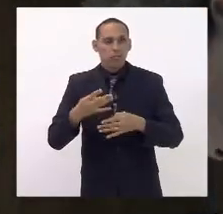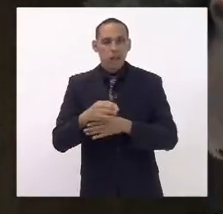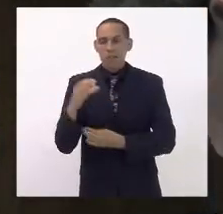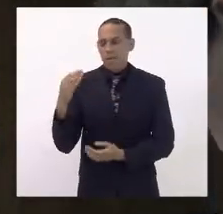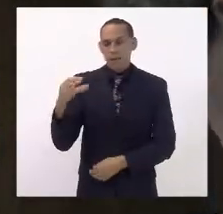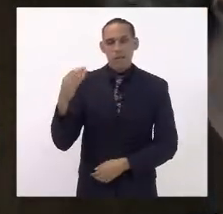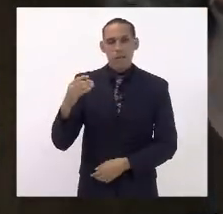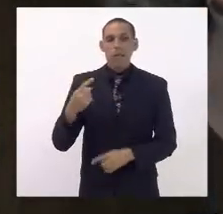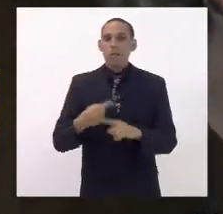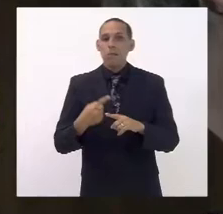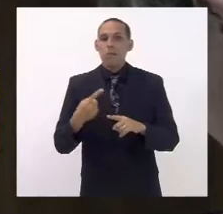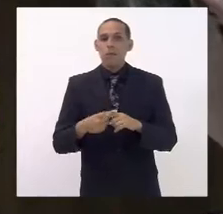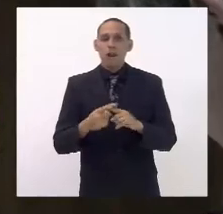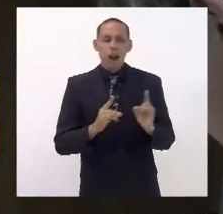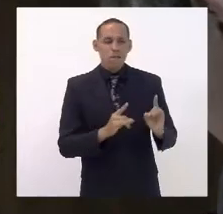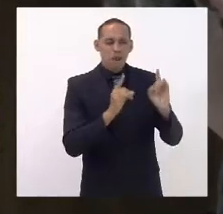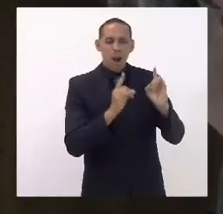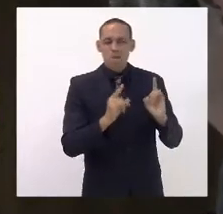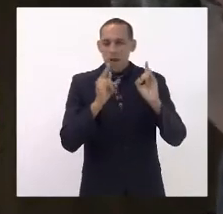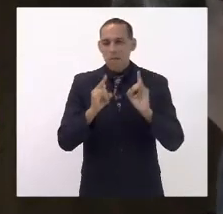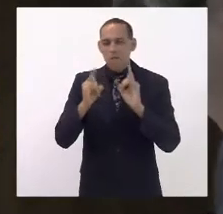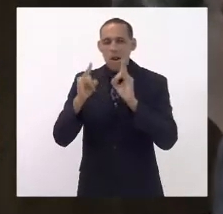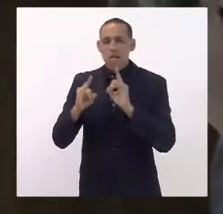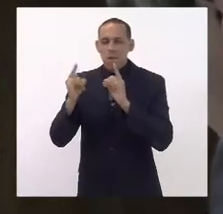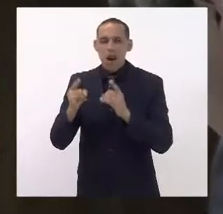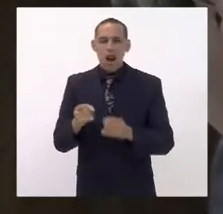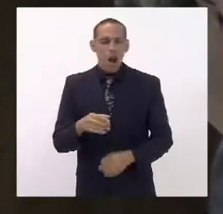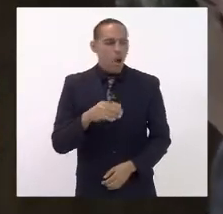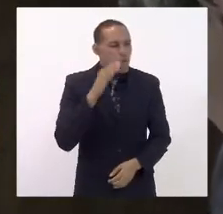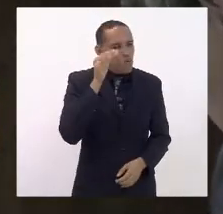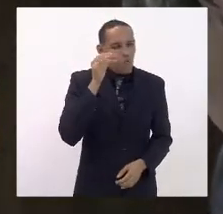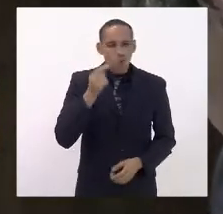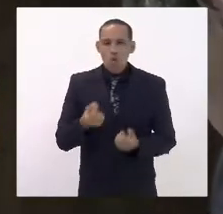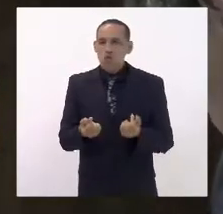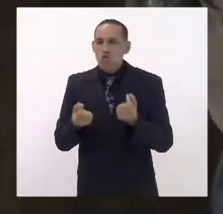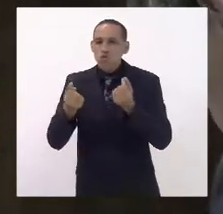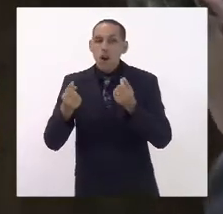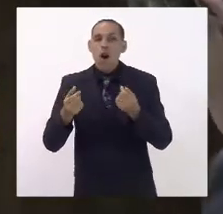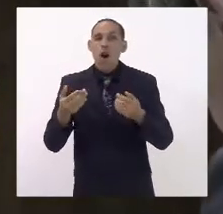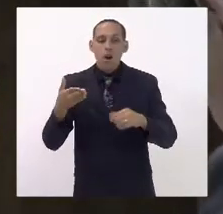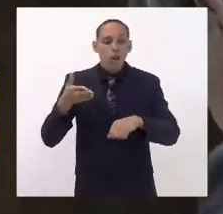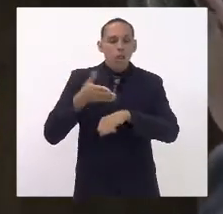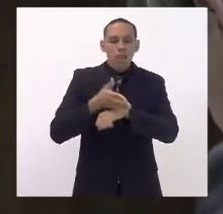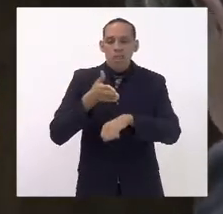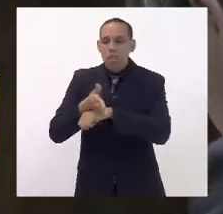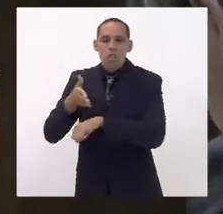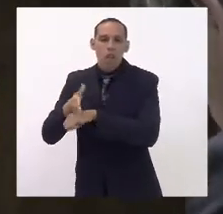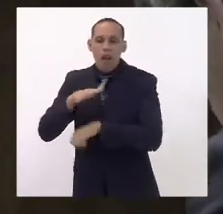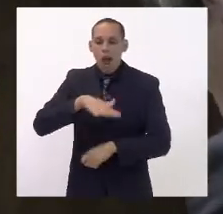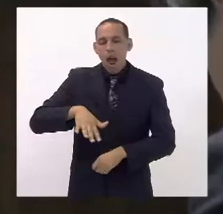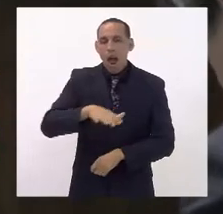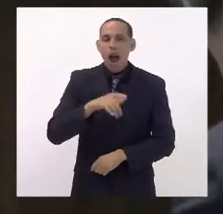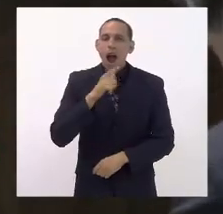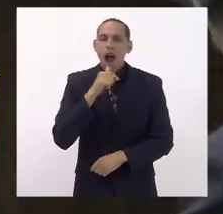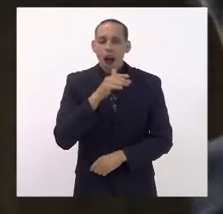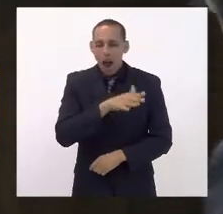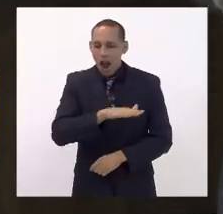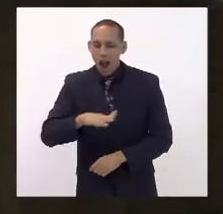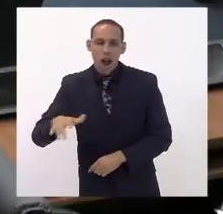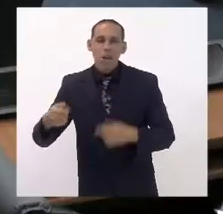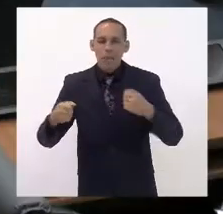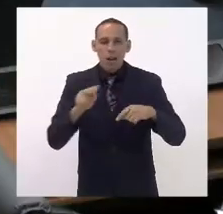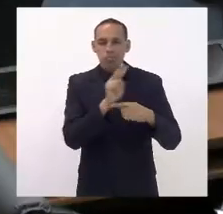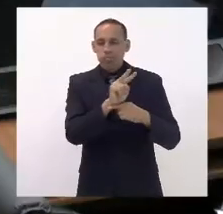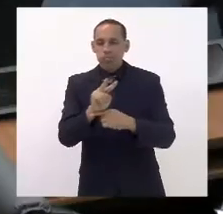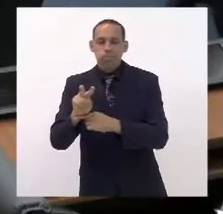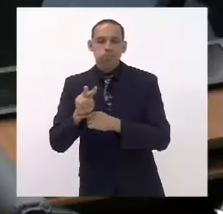a especulação imobiliária que está avançando sobre as margens da lagoa, sobre áreas úmidas, sobre áreas que precisam ser preservadas para